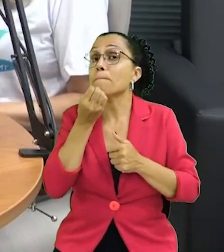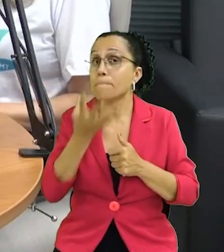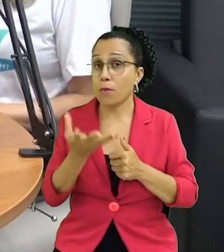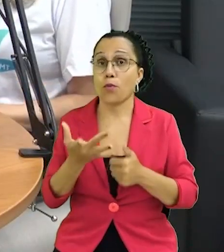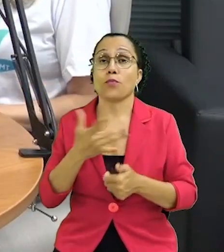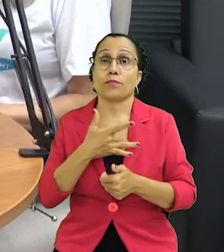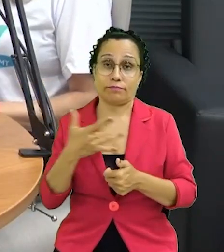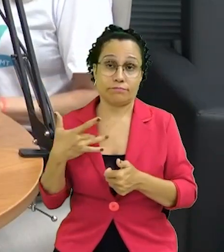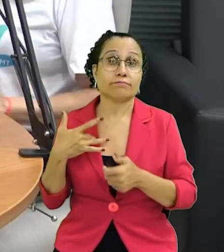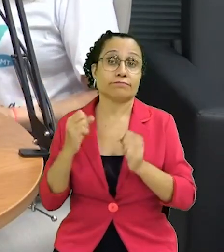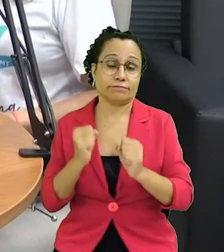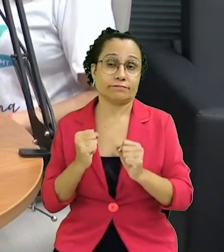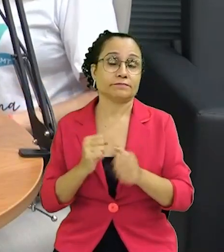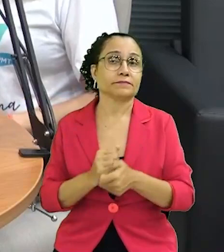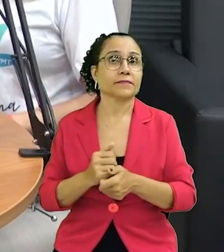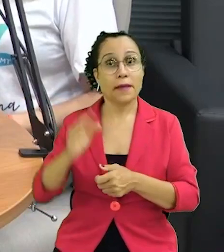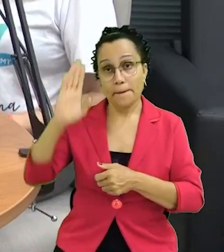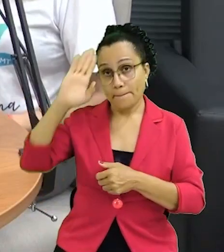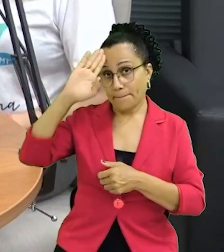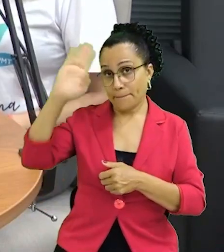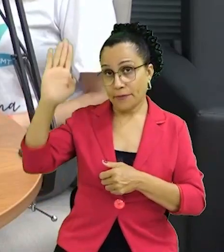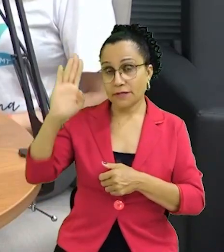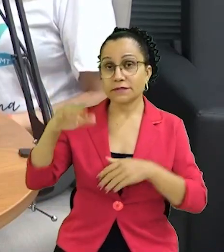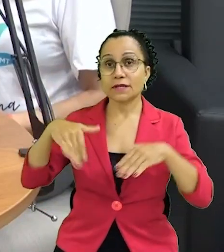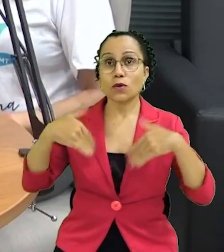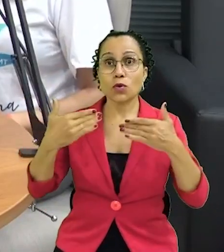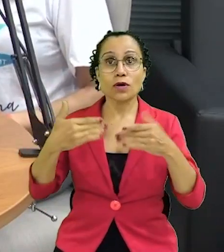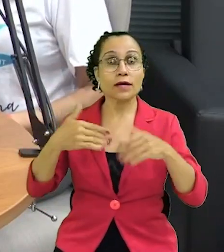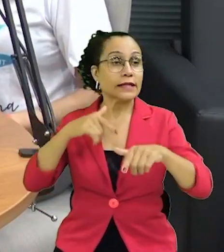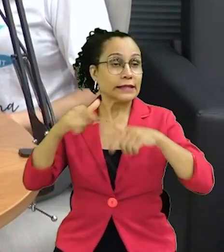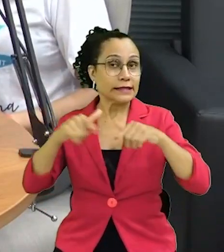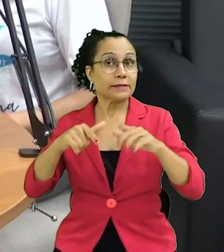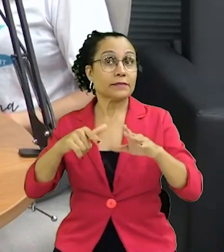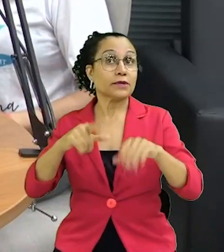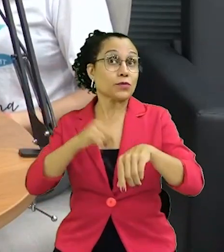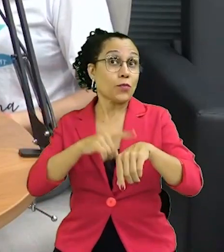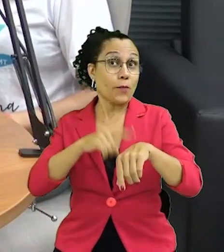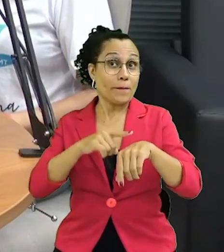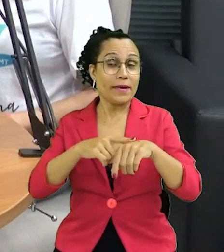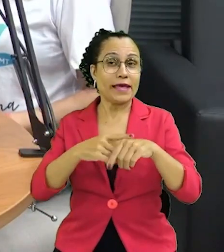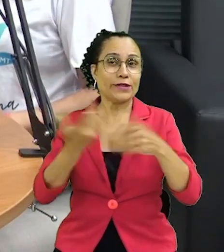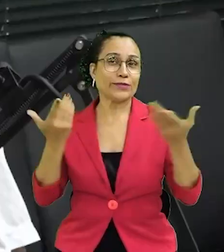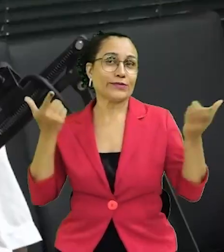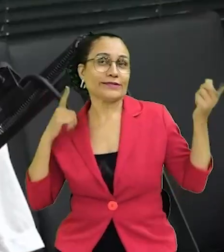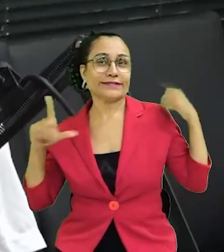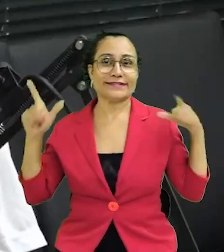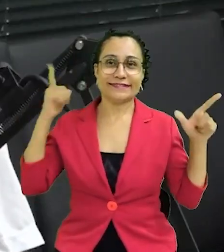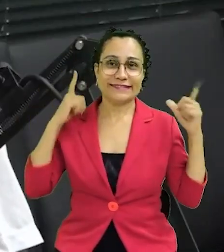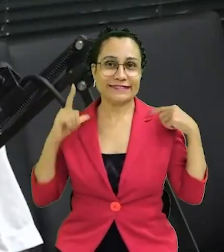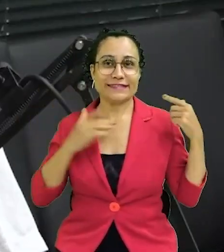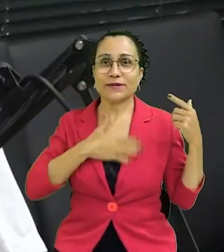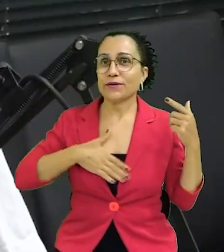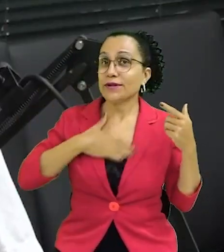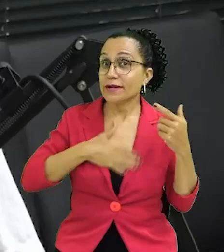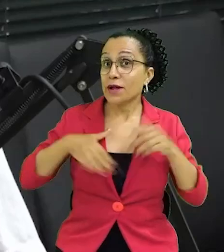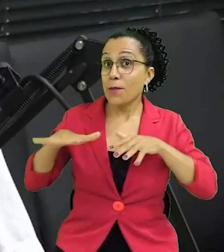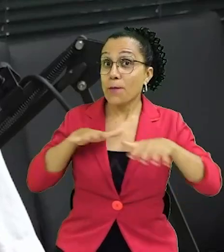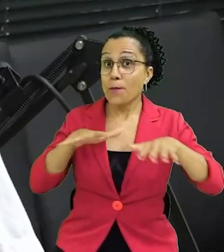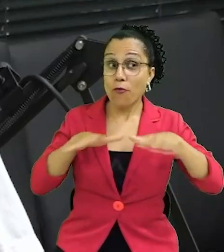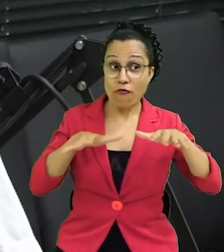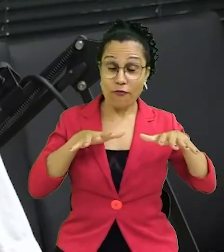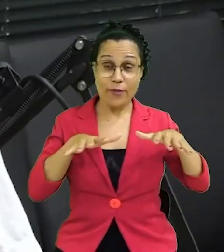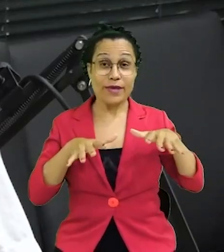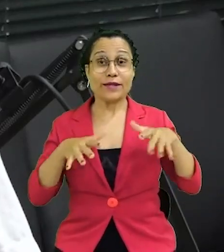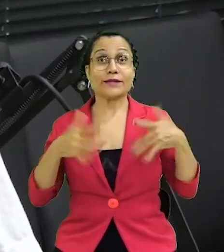muitos benefícios, principalmente quando executados na hora do lazer. Essas pessoas estarão em movimento no momento